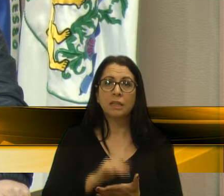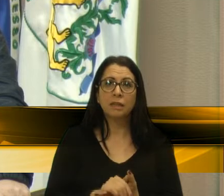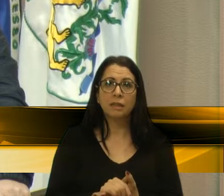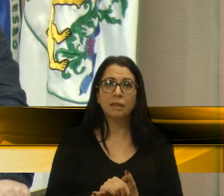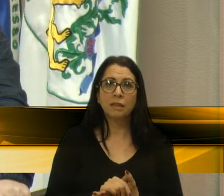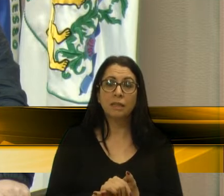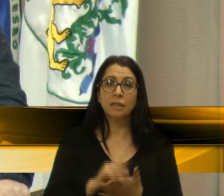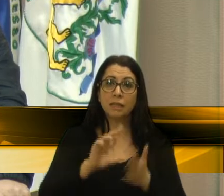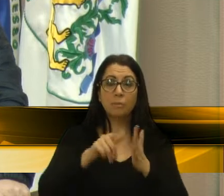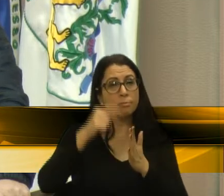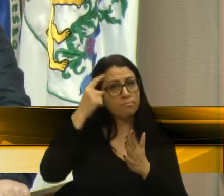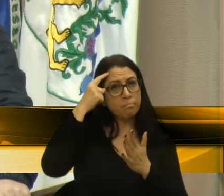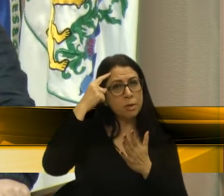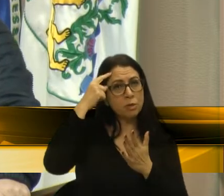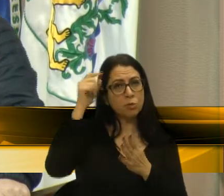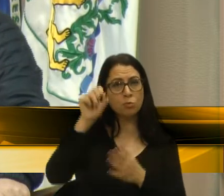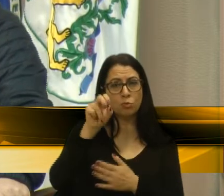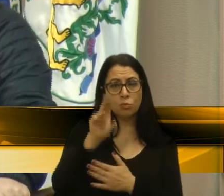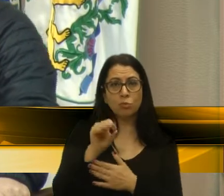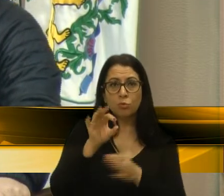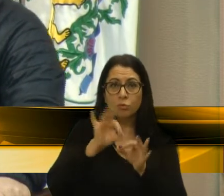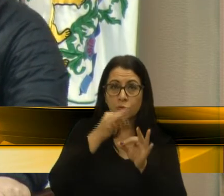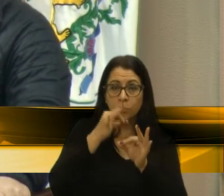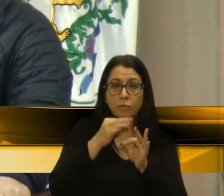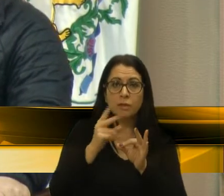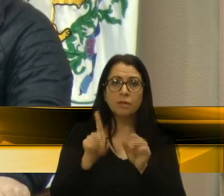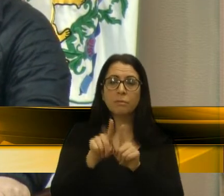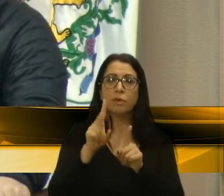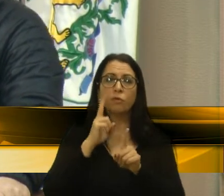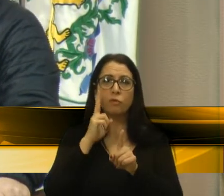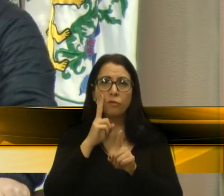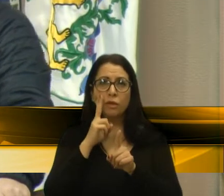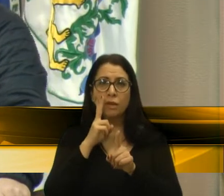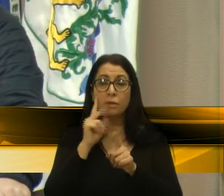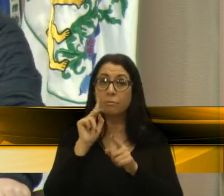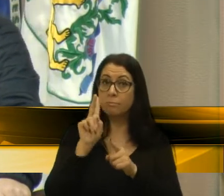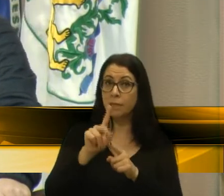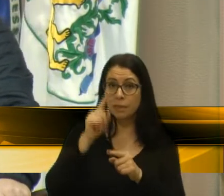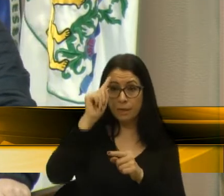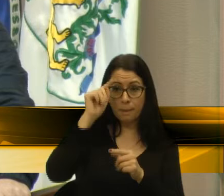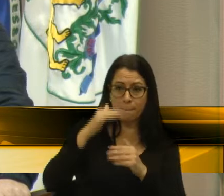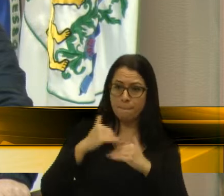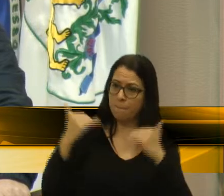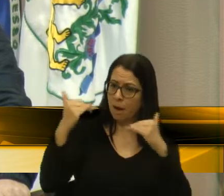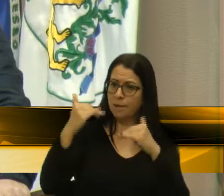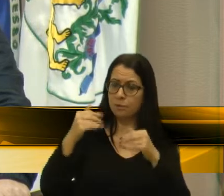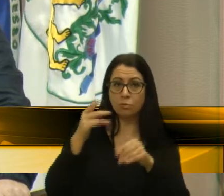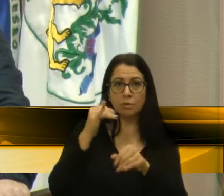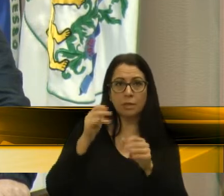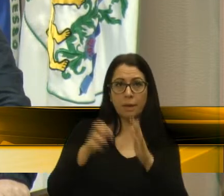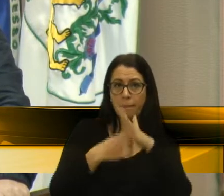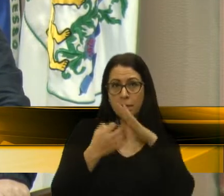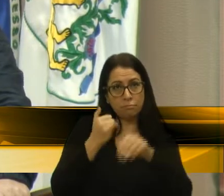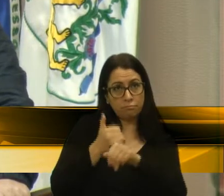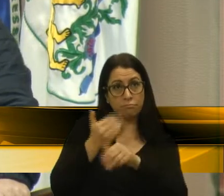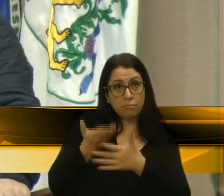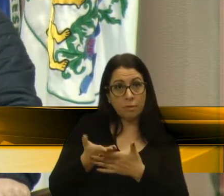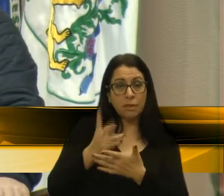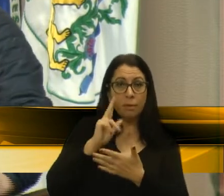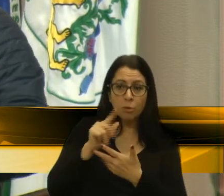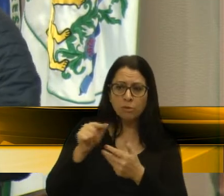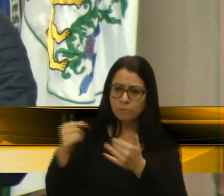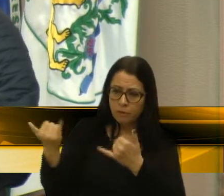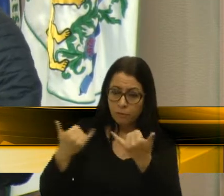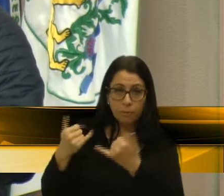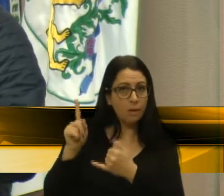ela logo pensou no suco de uva e no vinho. Ela disse, deve ser maior que a metalurgia. Mas depois ela foi se informar